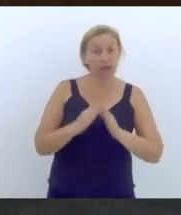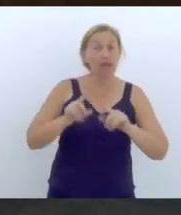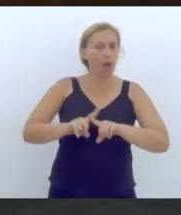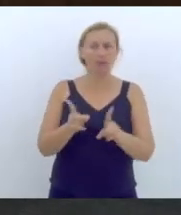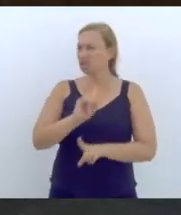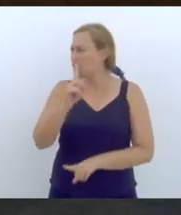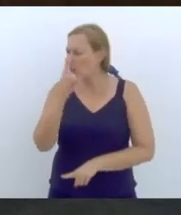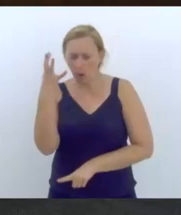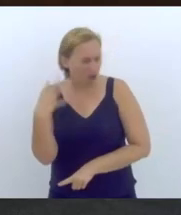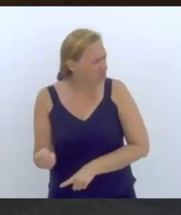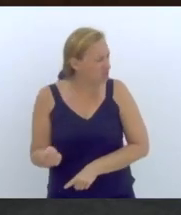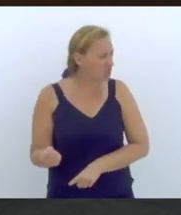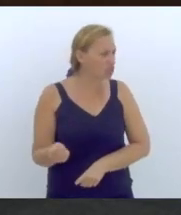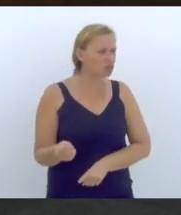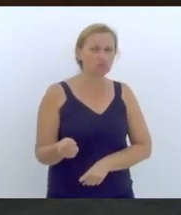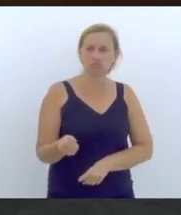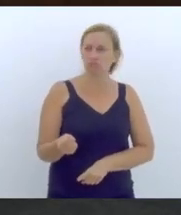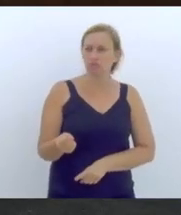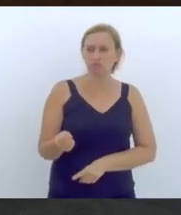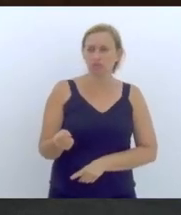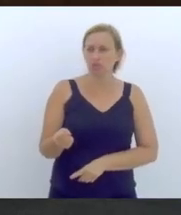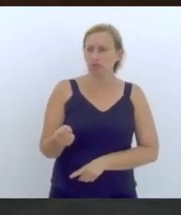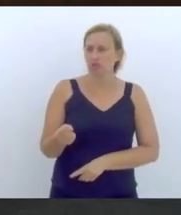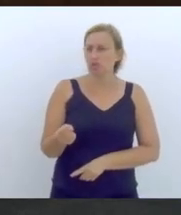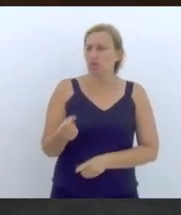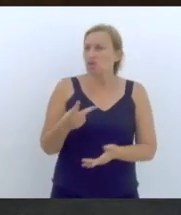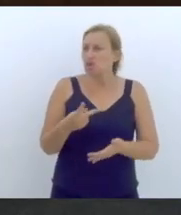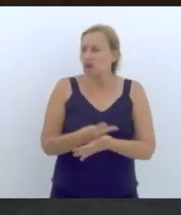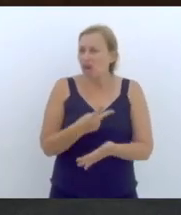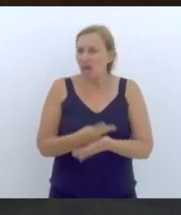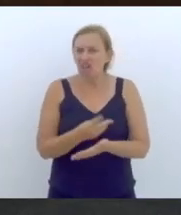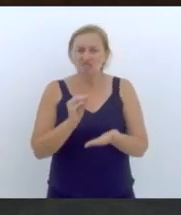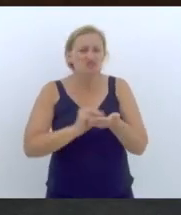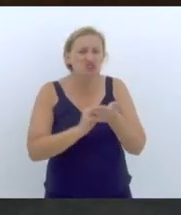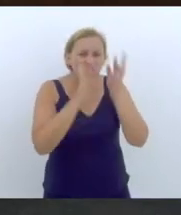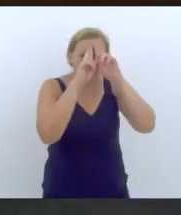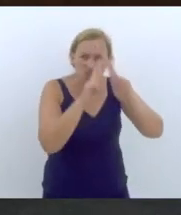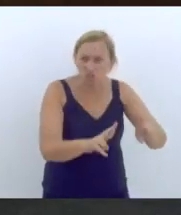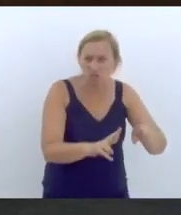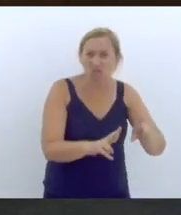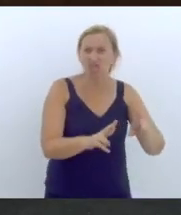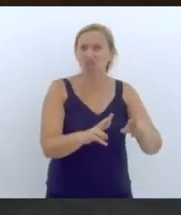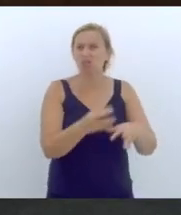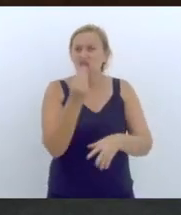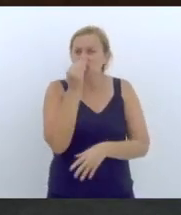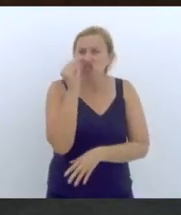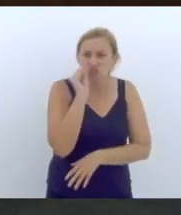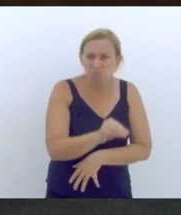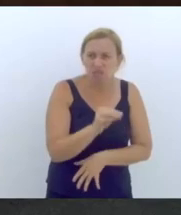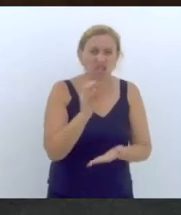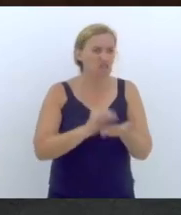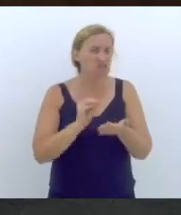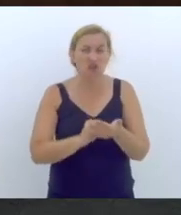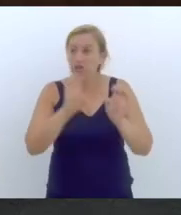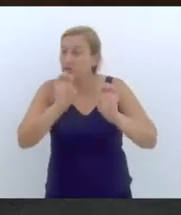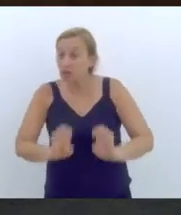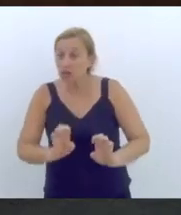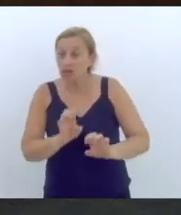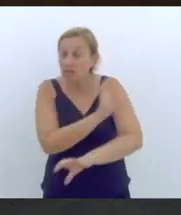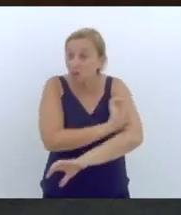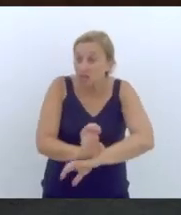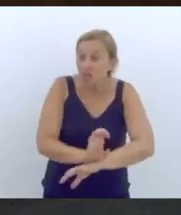não aceitarei calúnia. Além do desrespeito, do maltratar, da falta de educação, que inclusive aconteceu